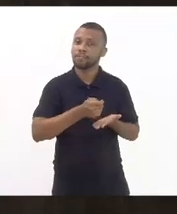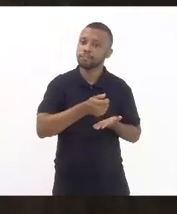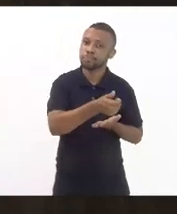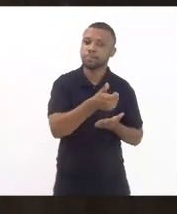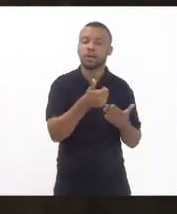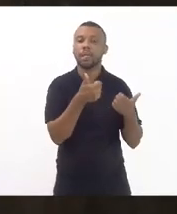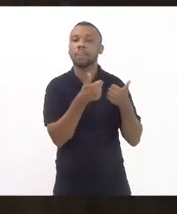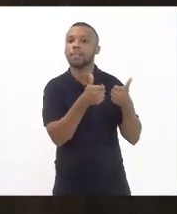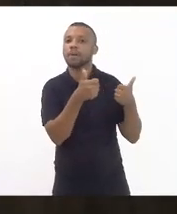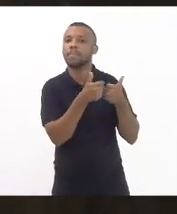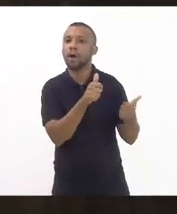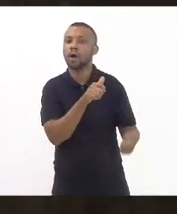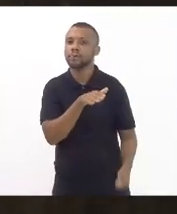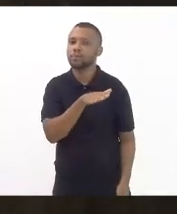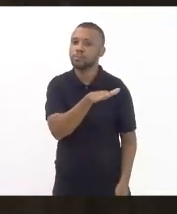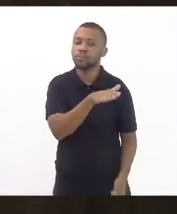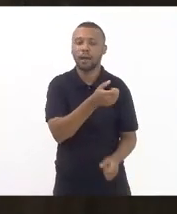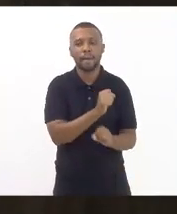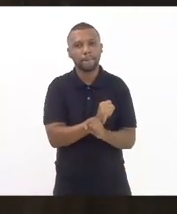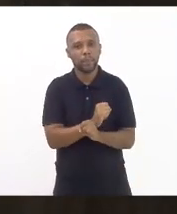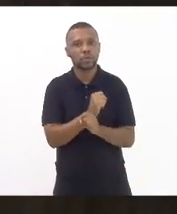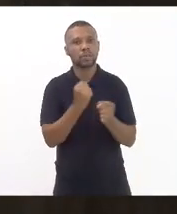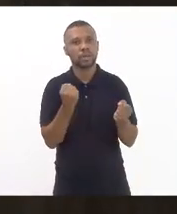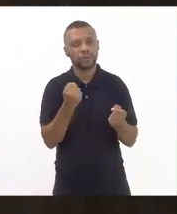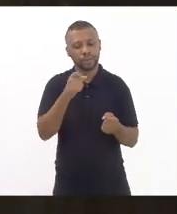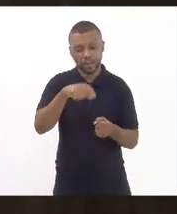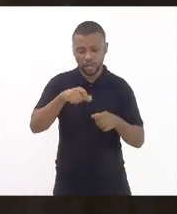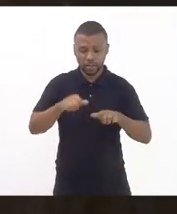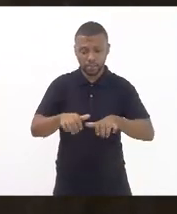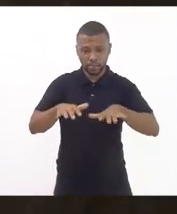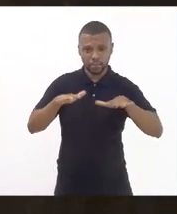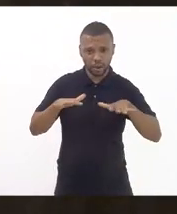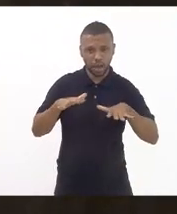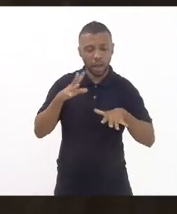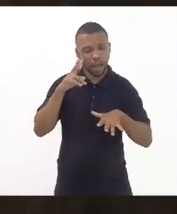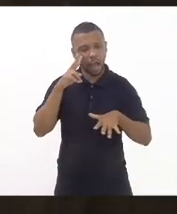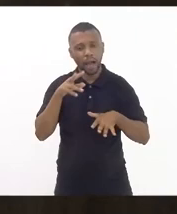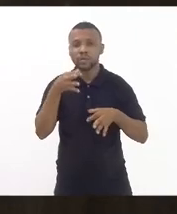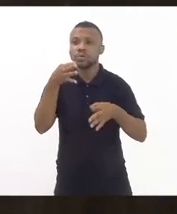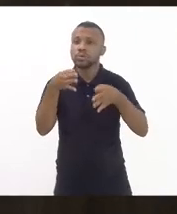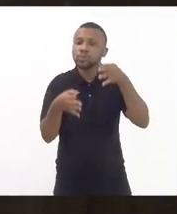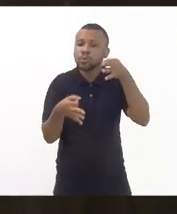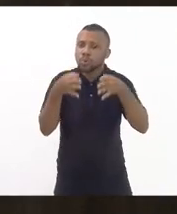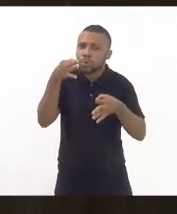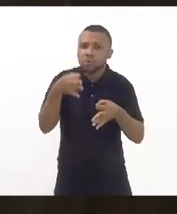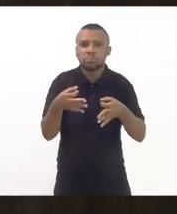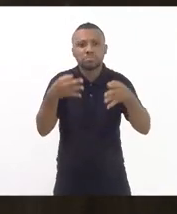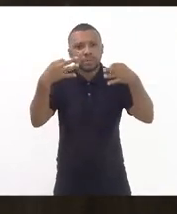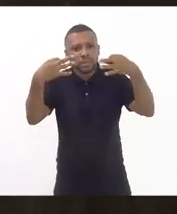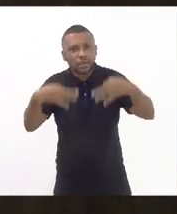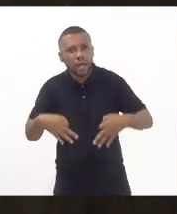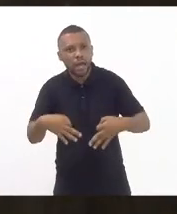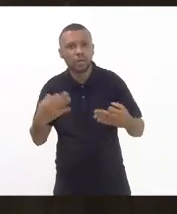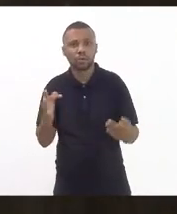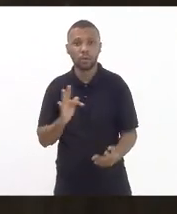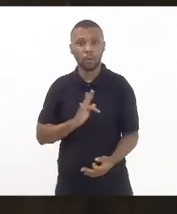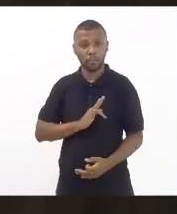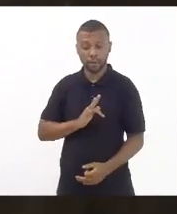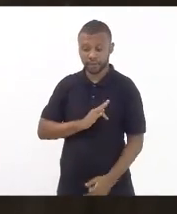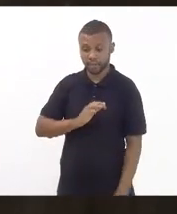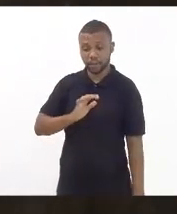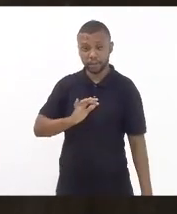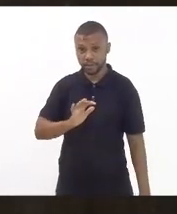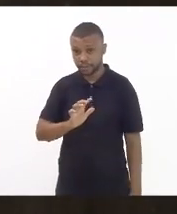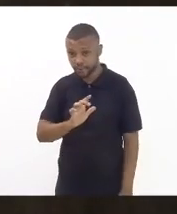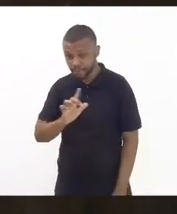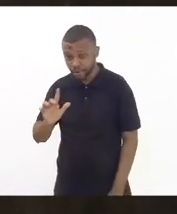é possível que esse plenário ache justo, legítimo, que um policial civil